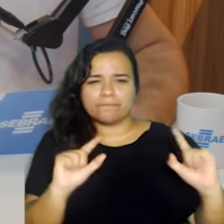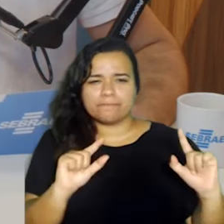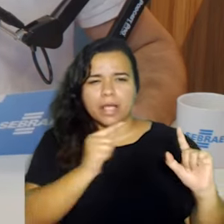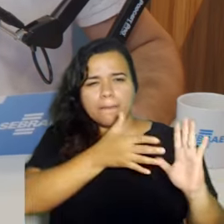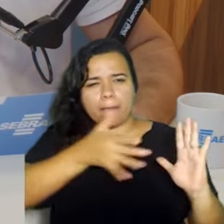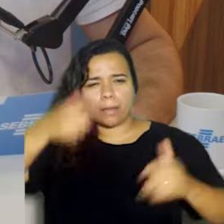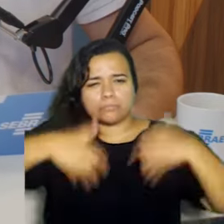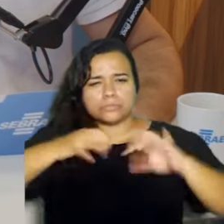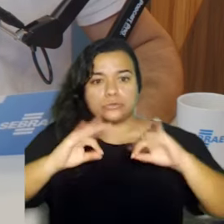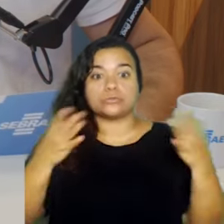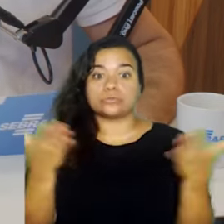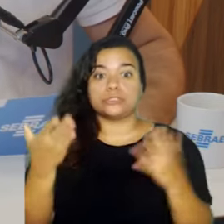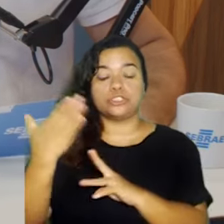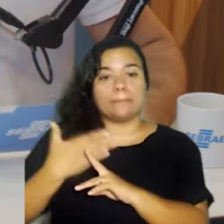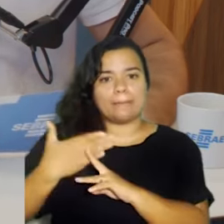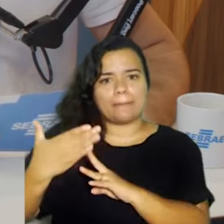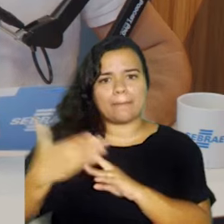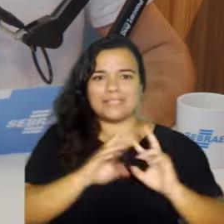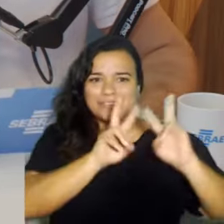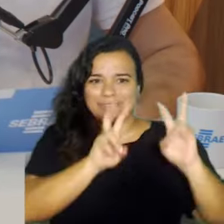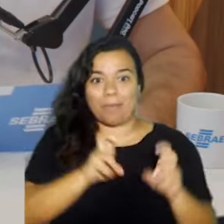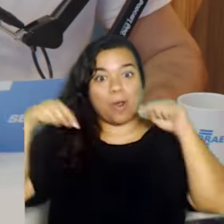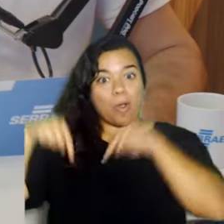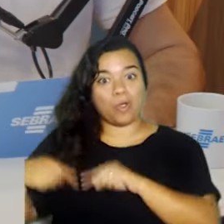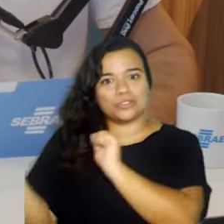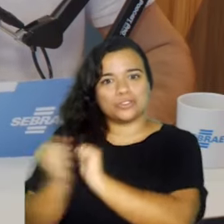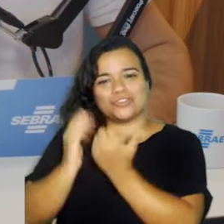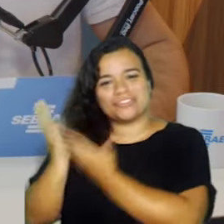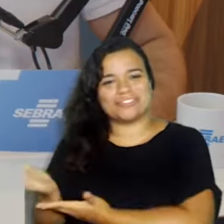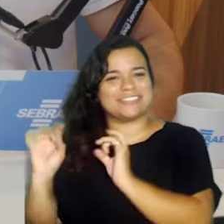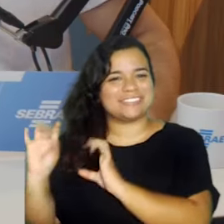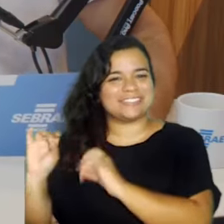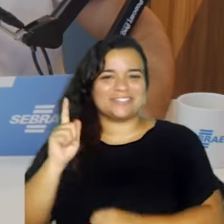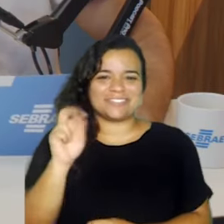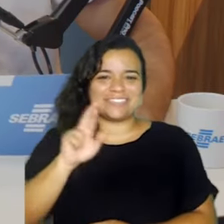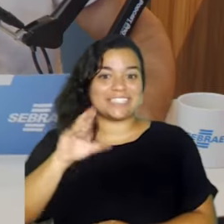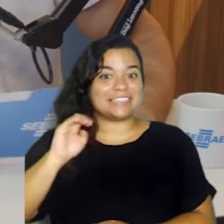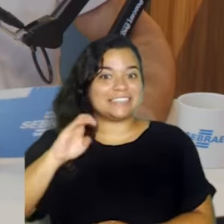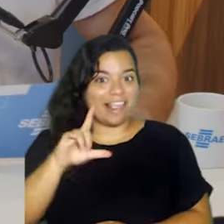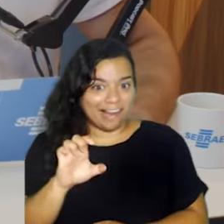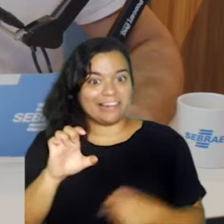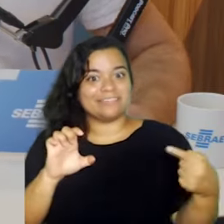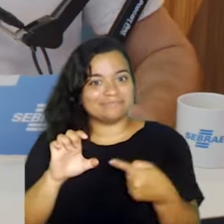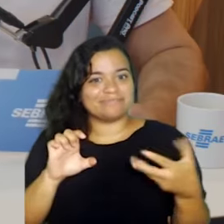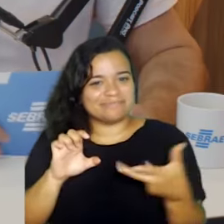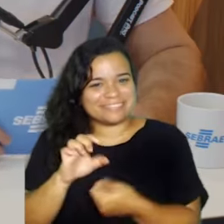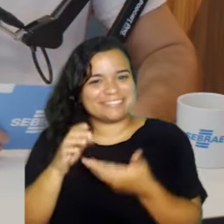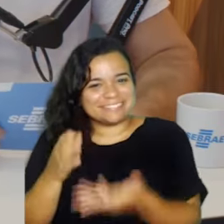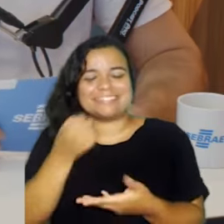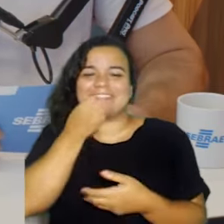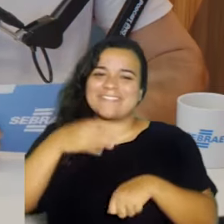a parametrização dos Campos né E hoje quem vai estar comigo aqui é uma colega muito especial a Graciele por favor